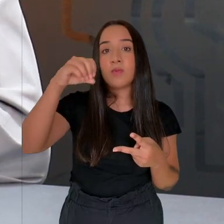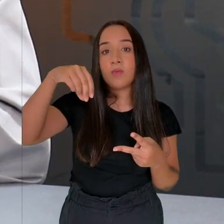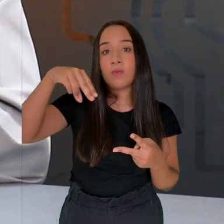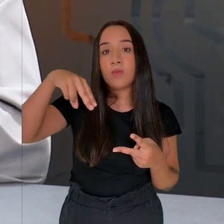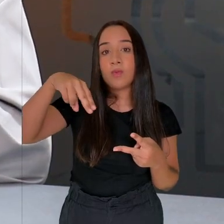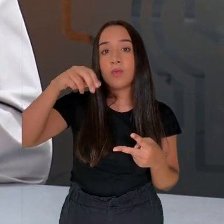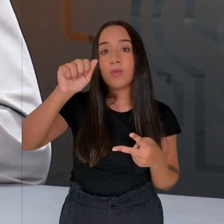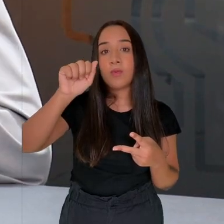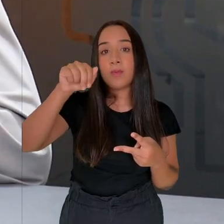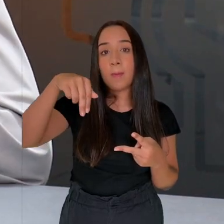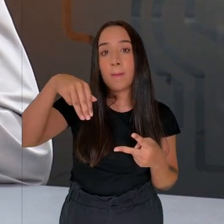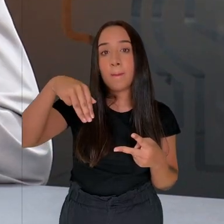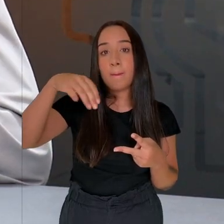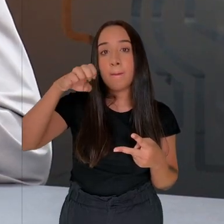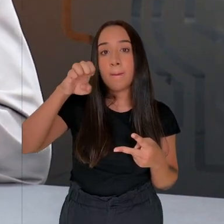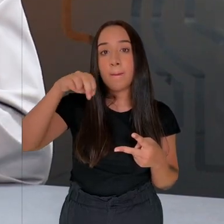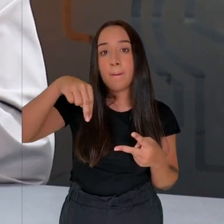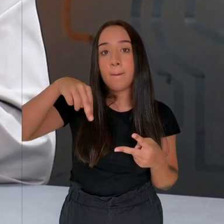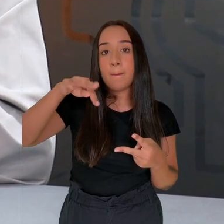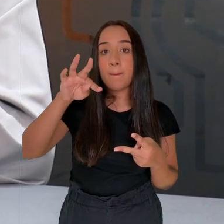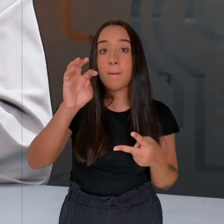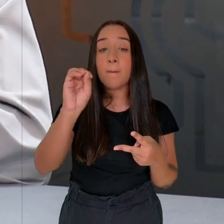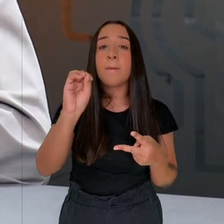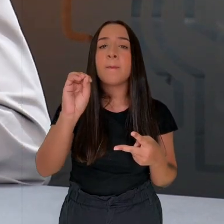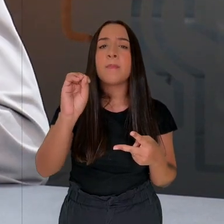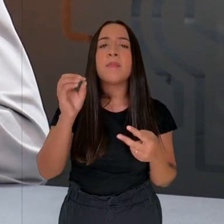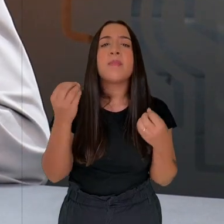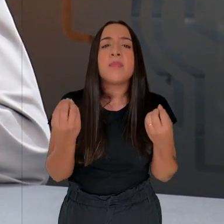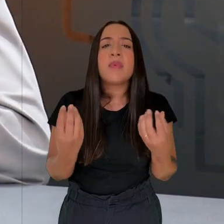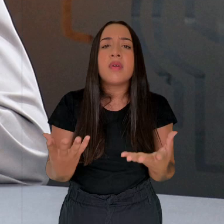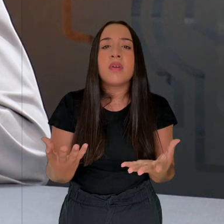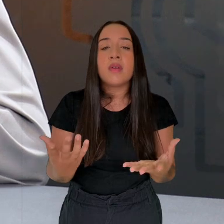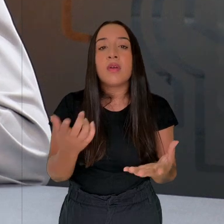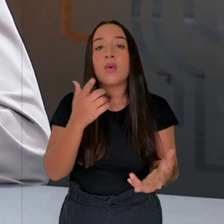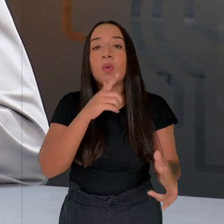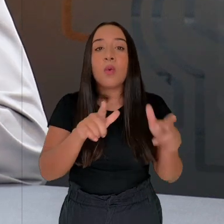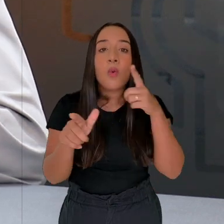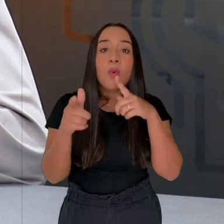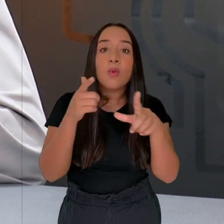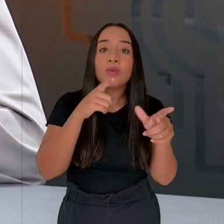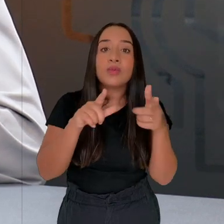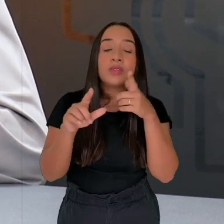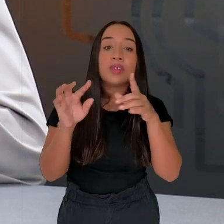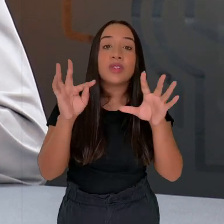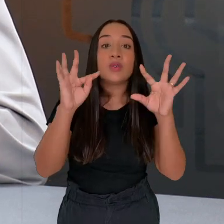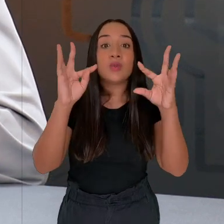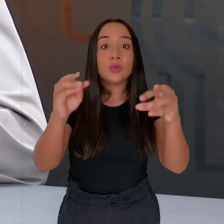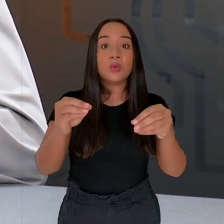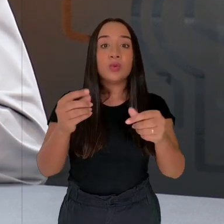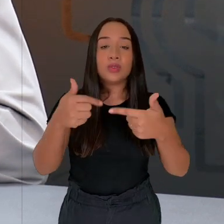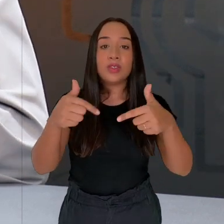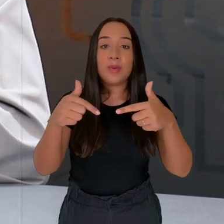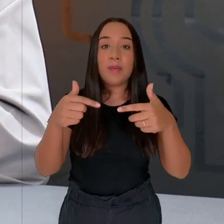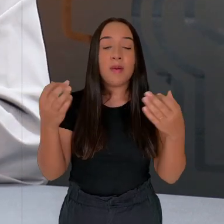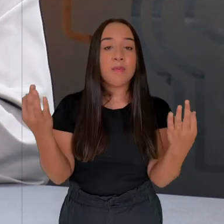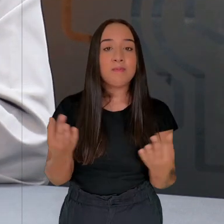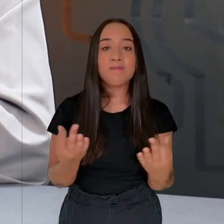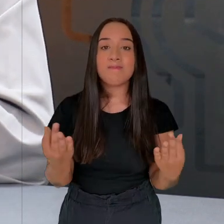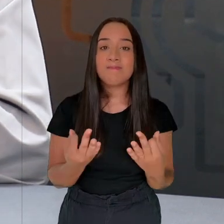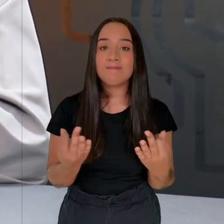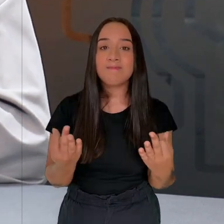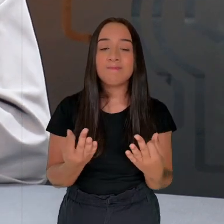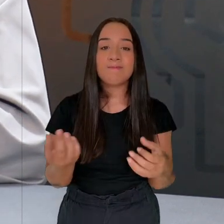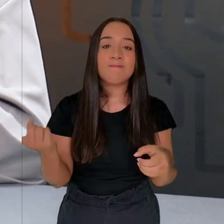o envio de um servomotor junto ao servoacionamento. Para quê? Para que a gente garanta que todos